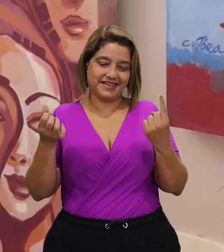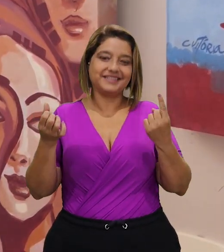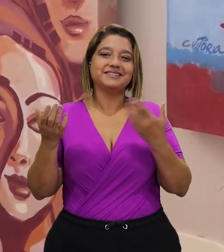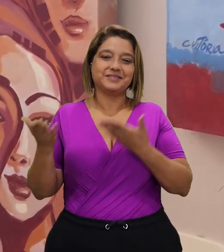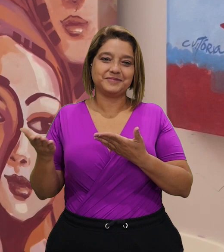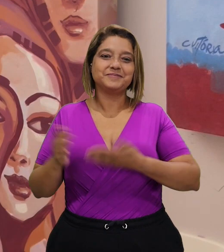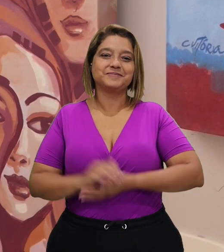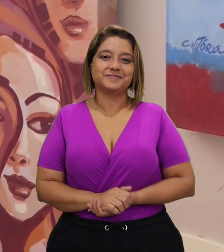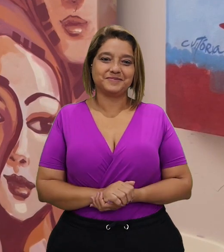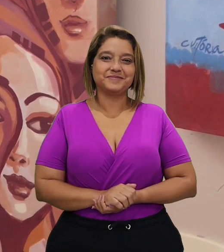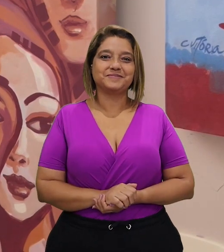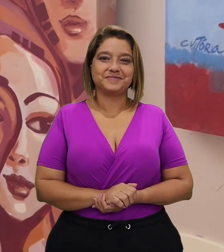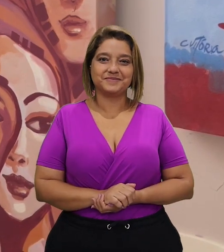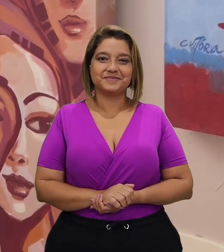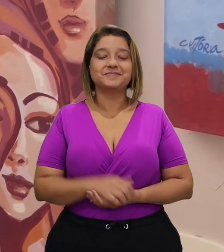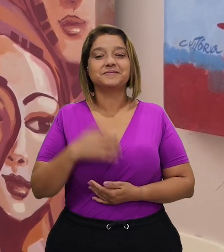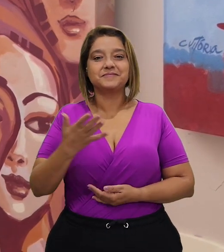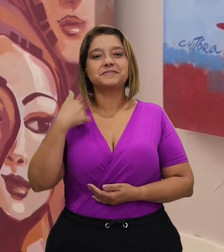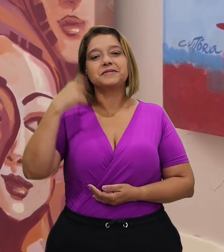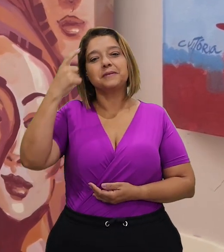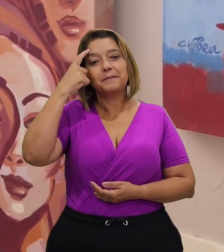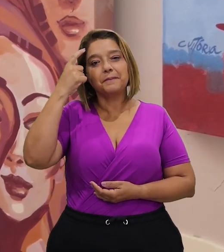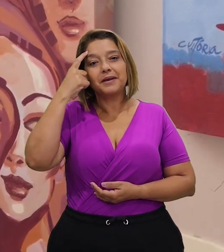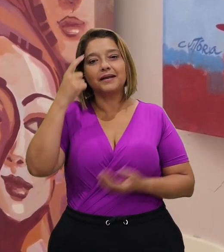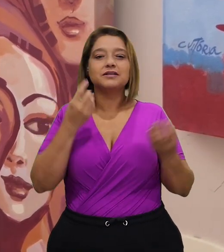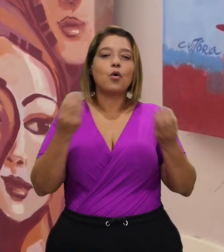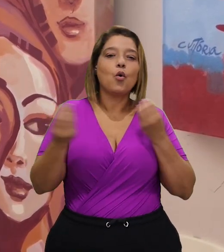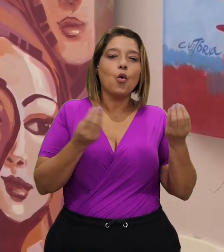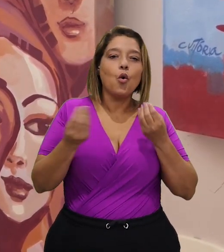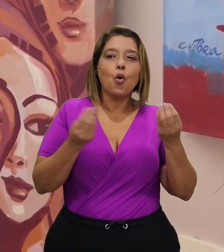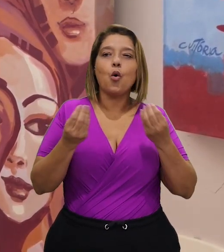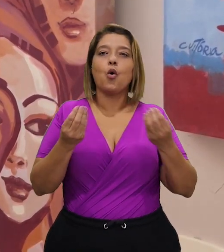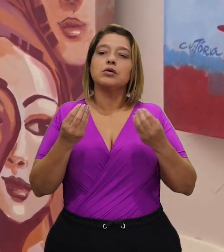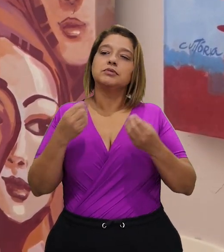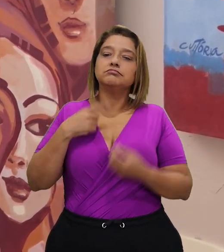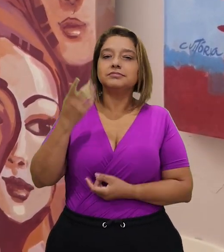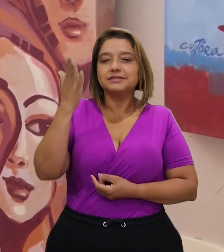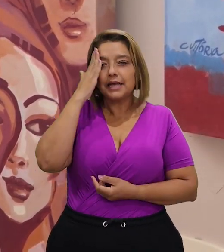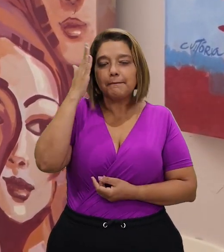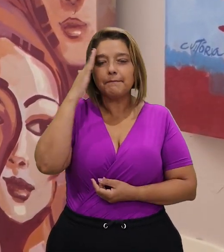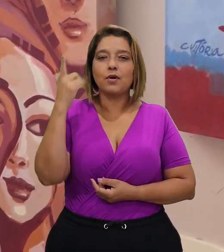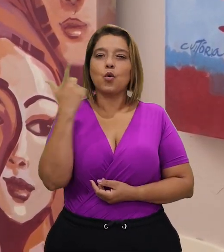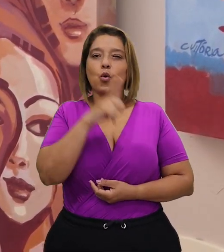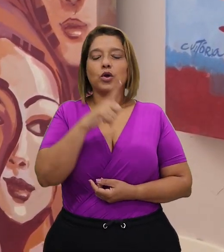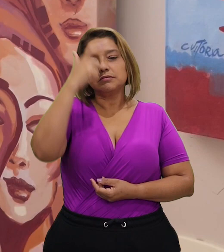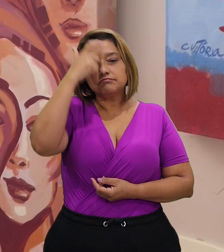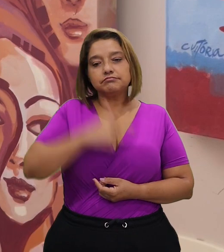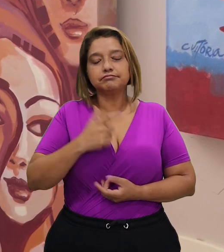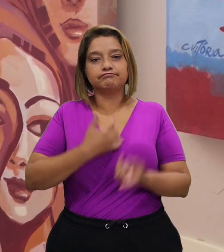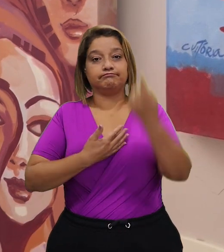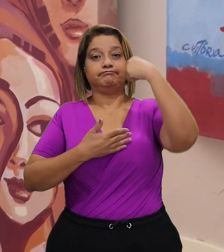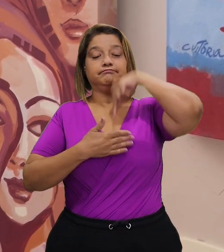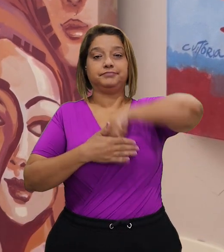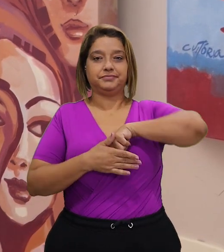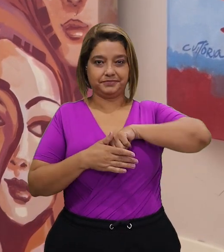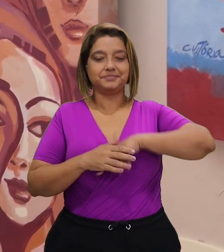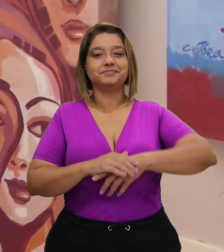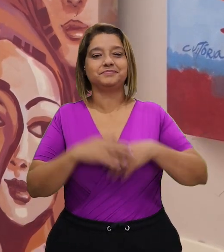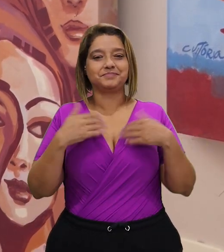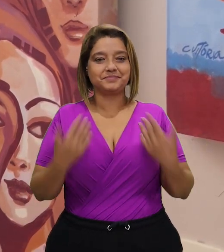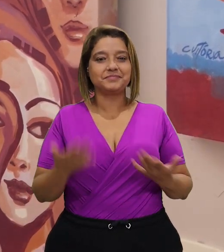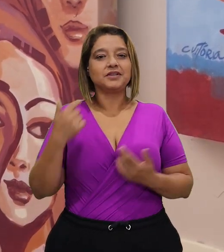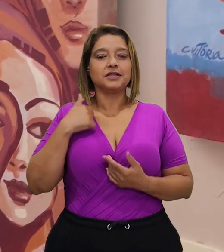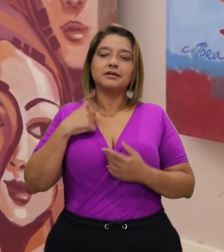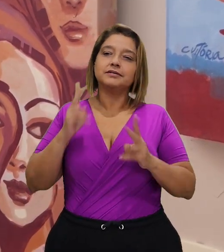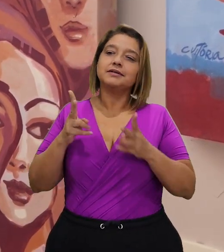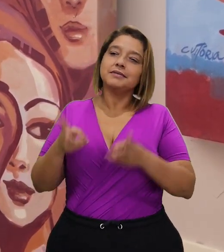né? Que tem a ver com as 7 irmãs, mas também tem a ver com o 7 da Teresa, que entre essa questão